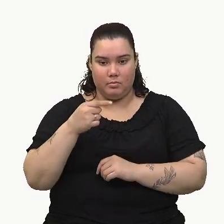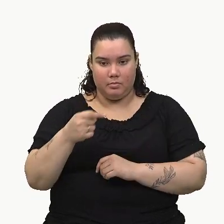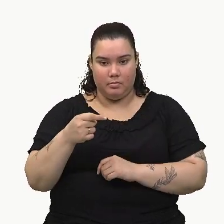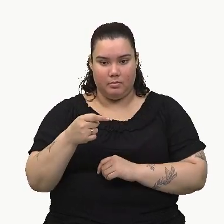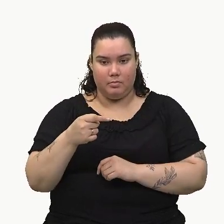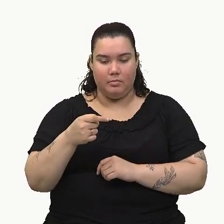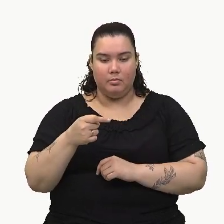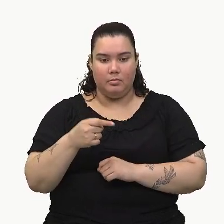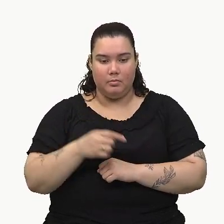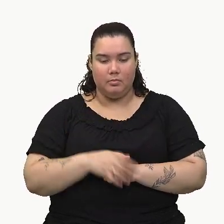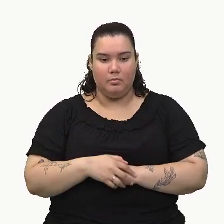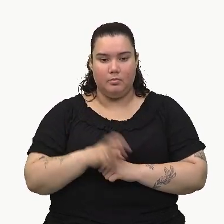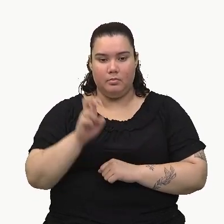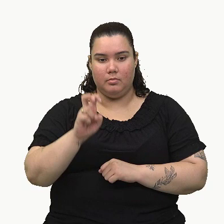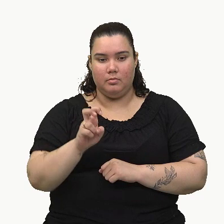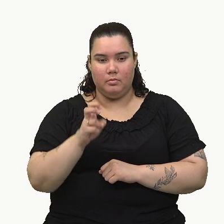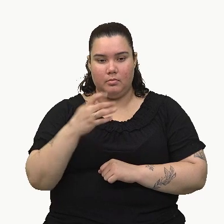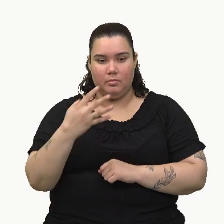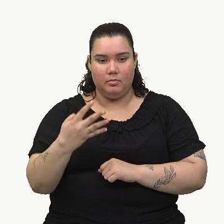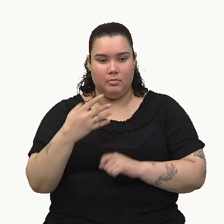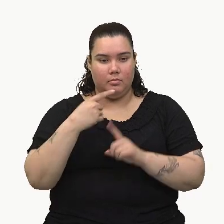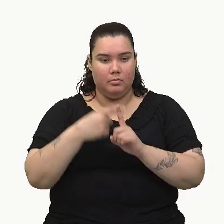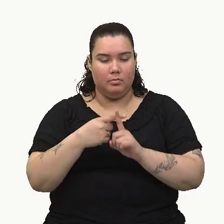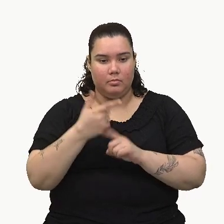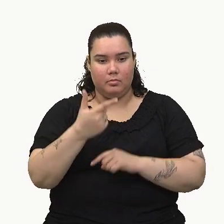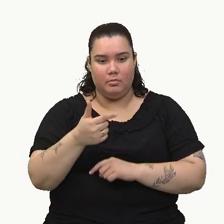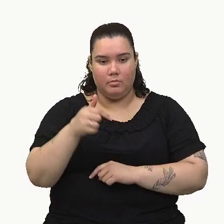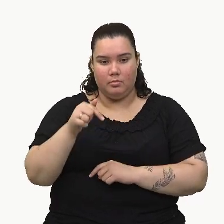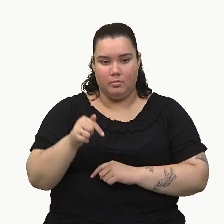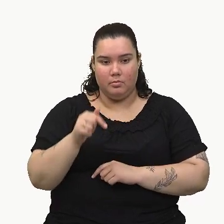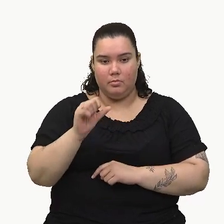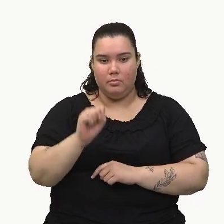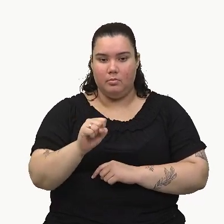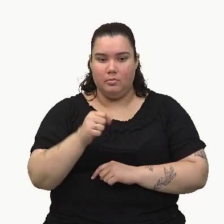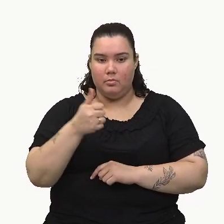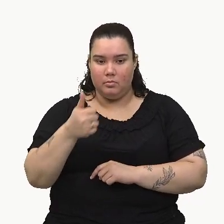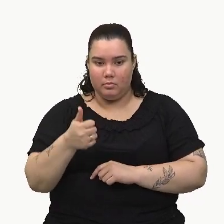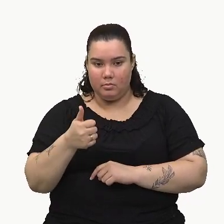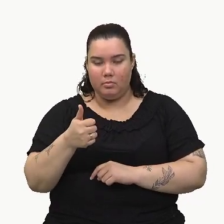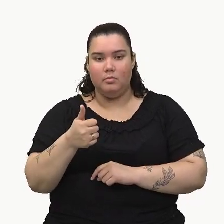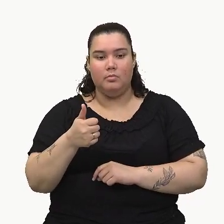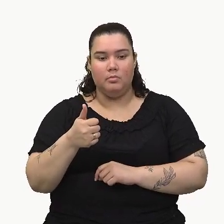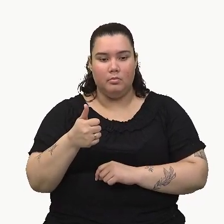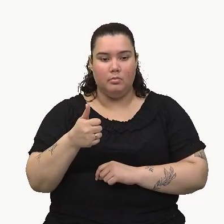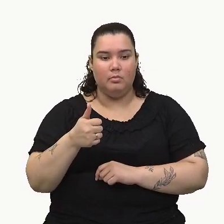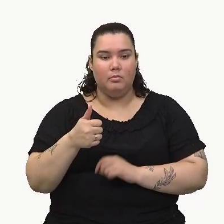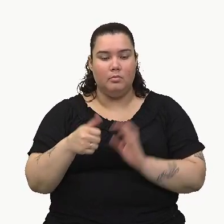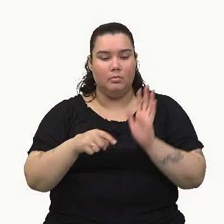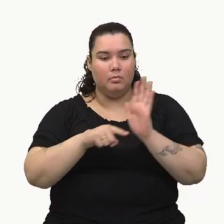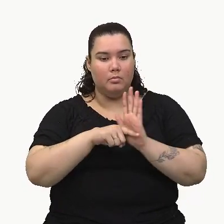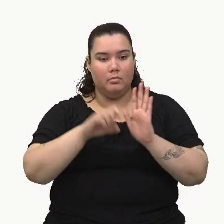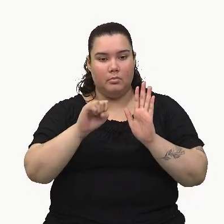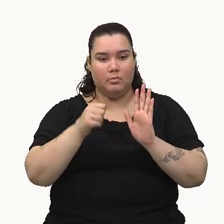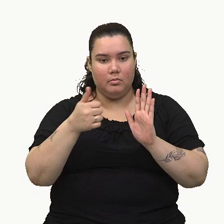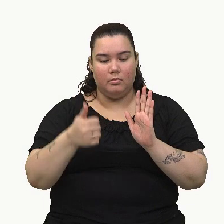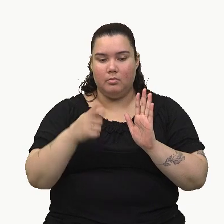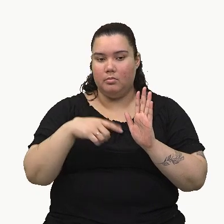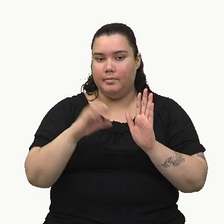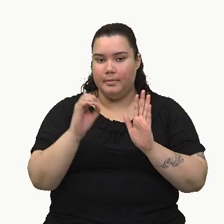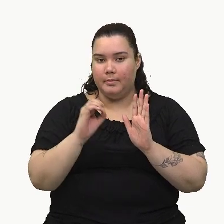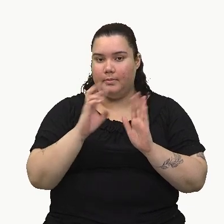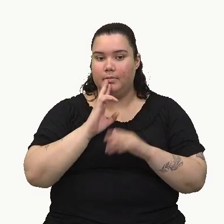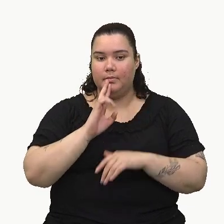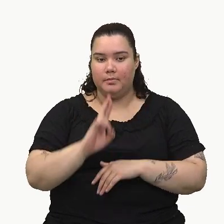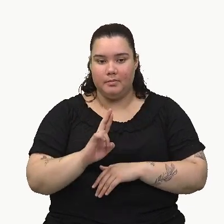negativo, 54 mais 27 é 81. 81 menos 81 é 0.